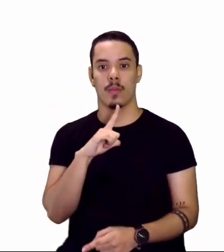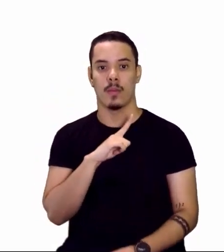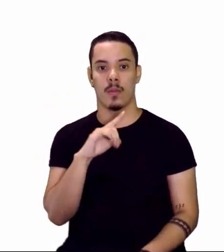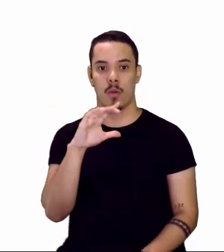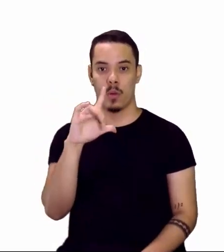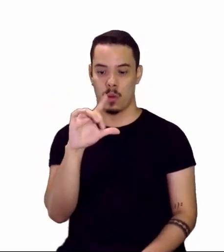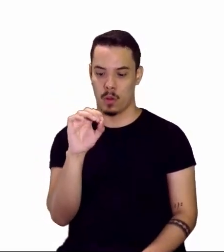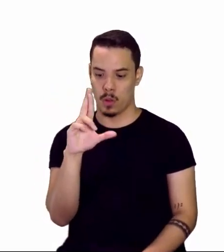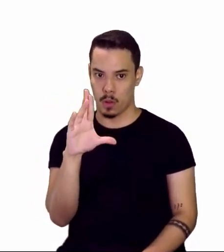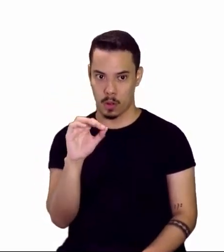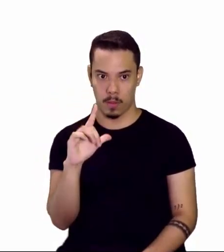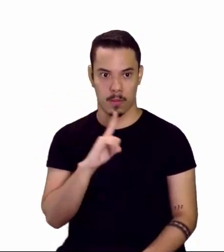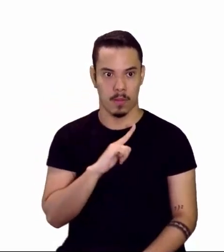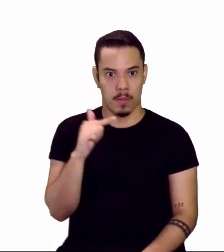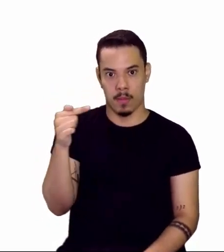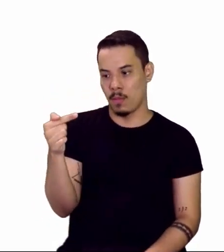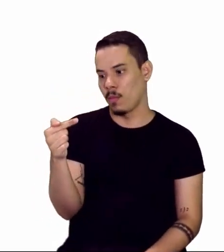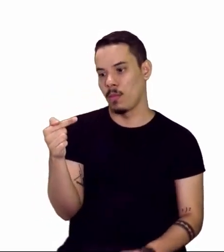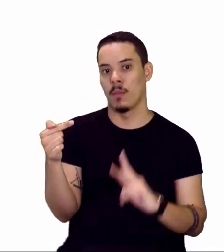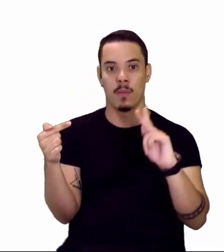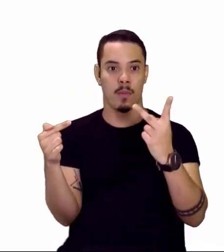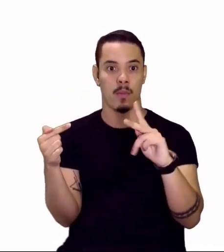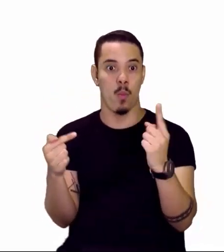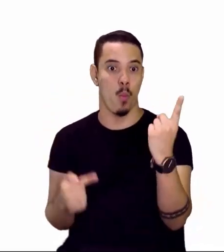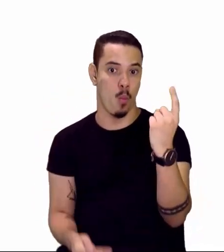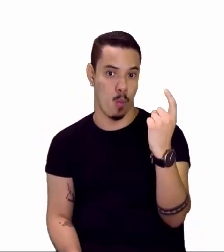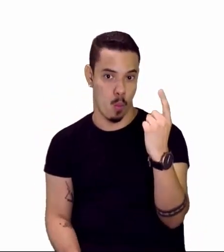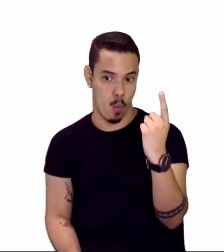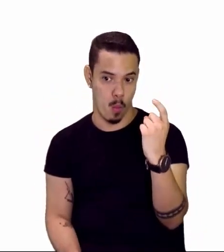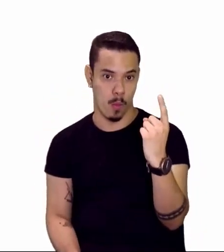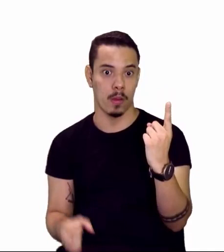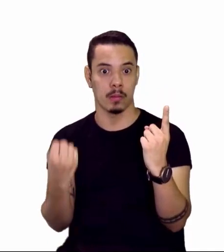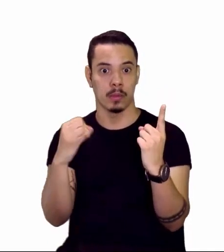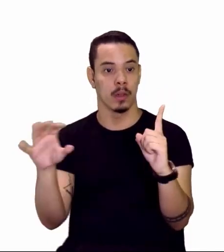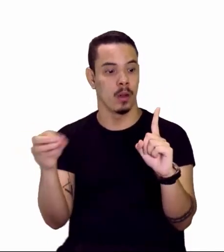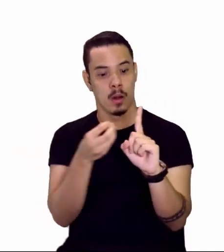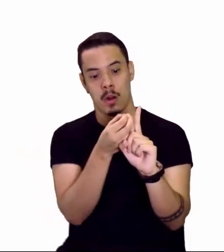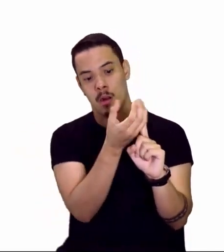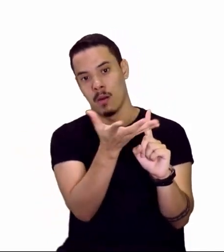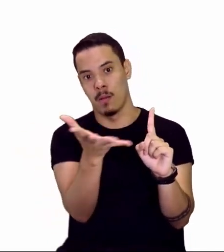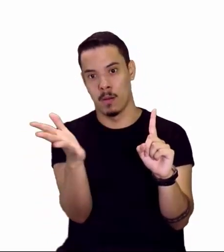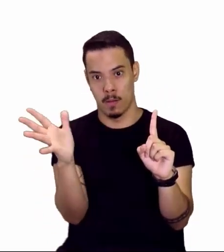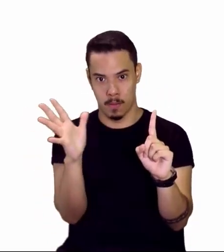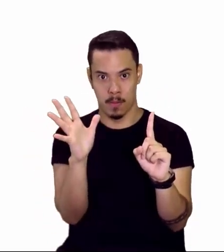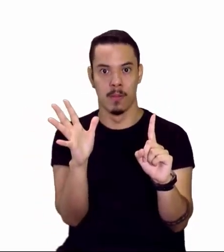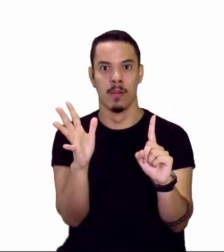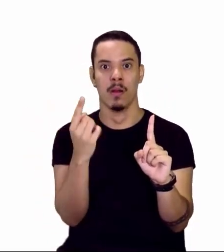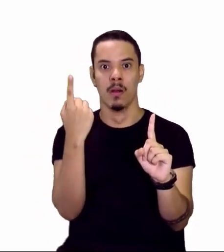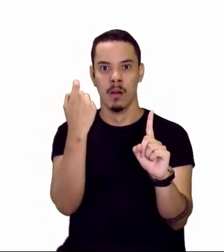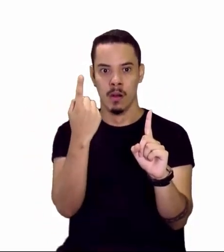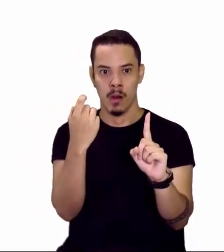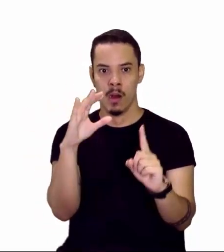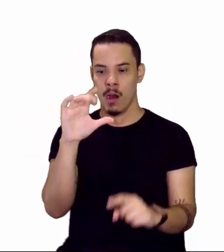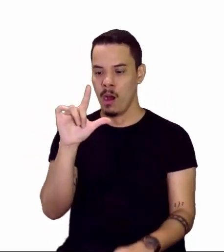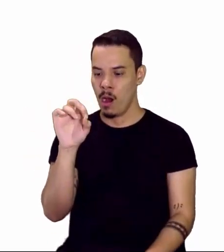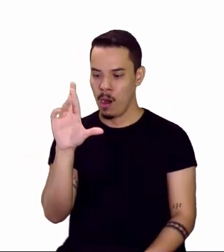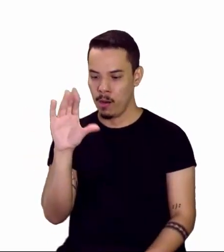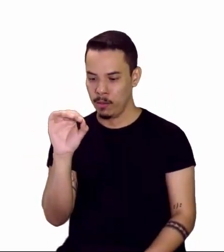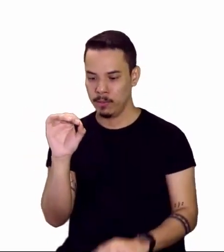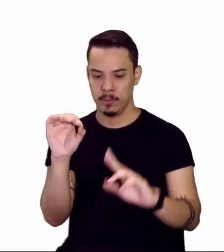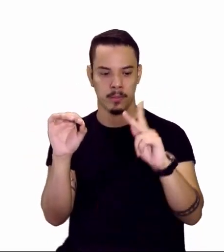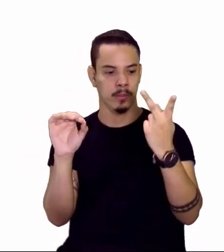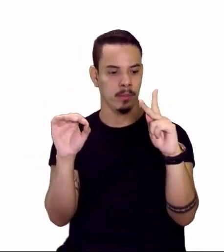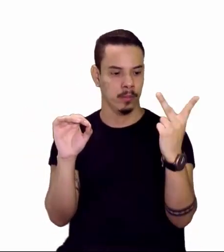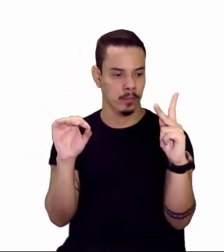última camada, o hidrogênio tem 1. Ao compartilhar um elétron do cloro com um elétron do